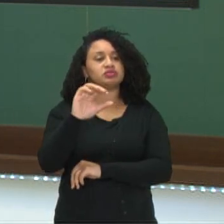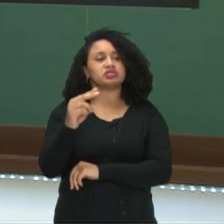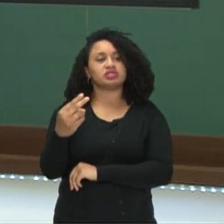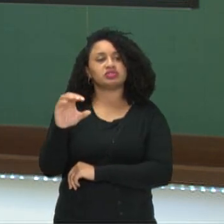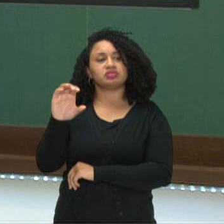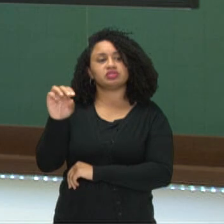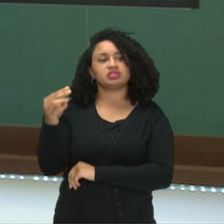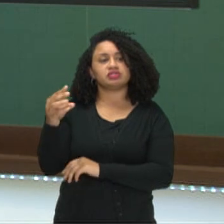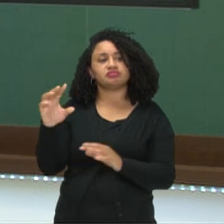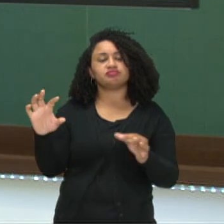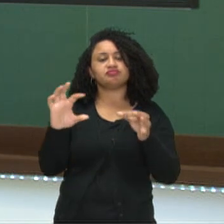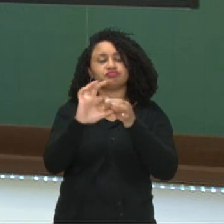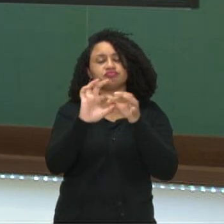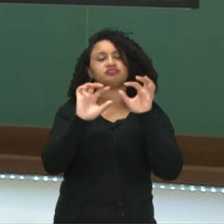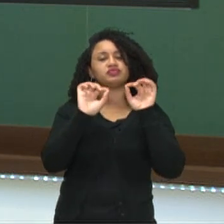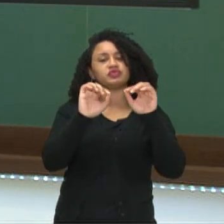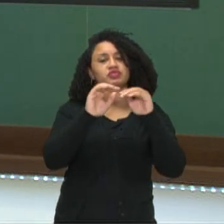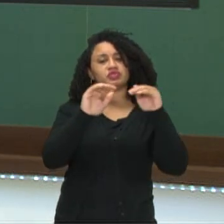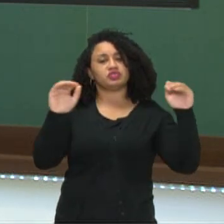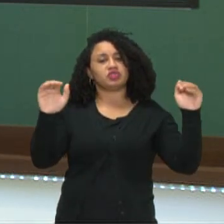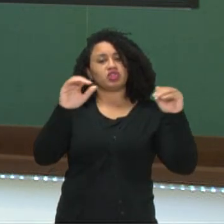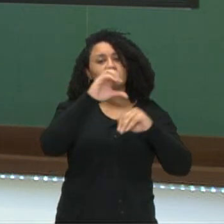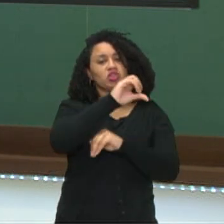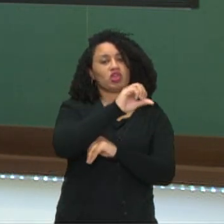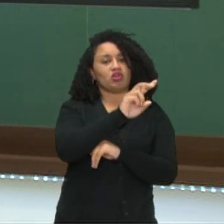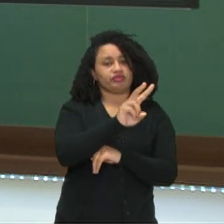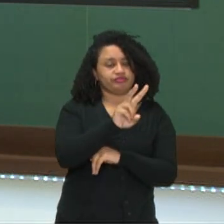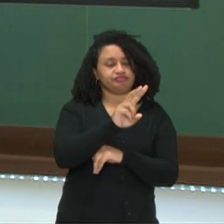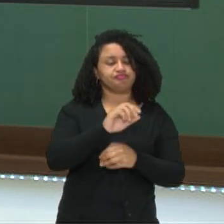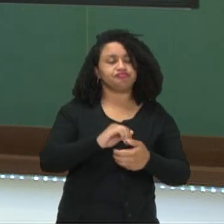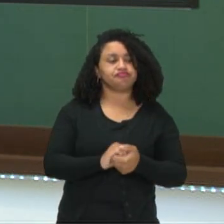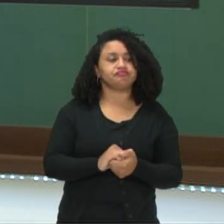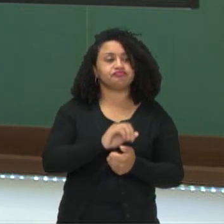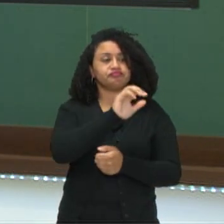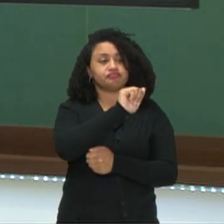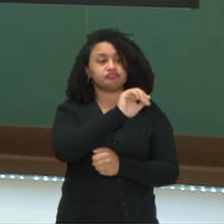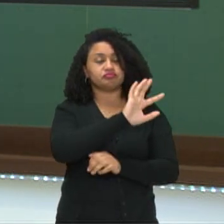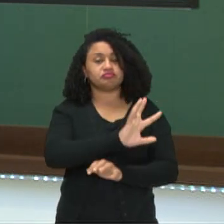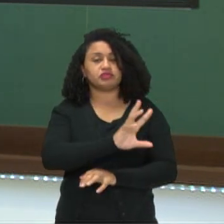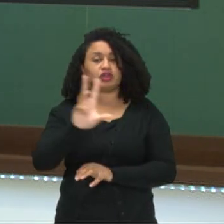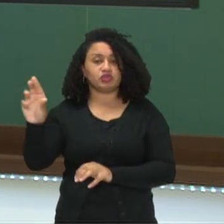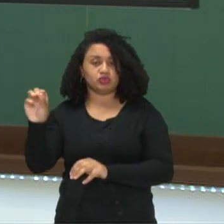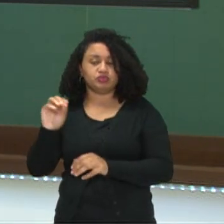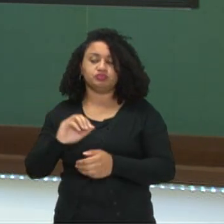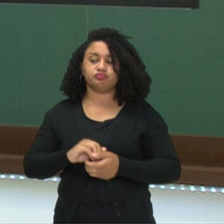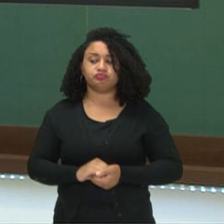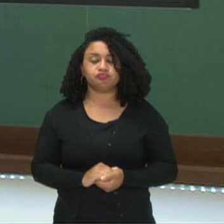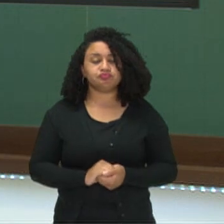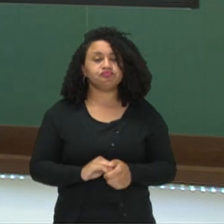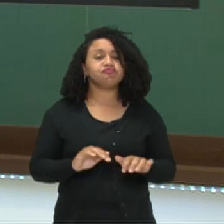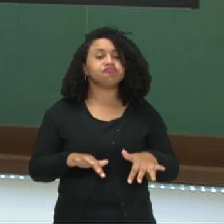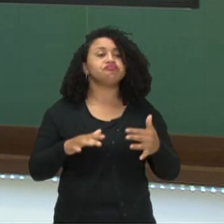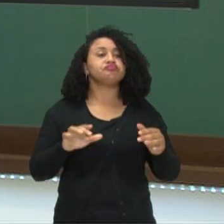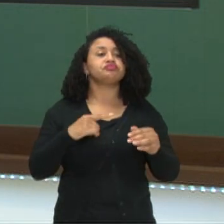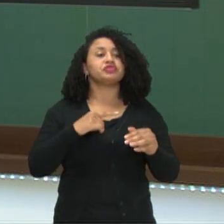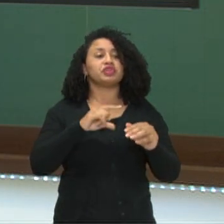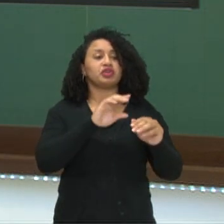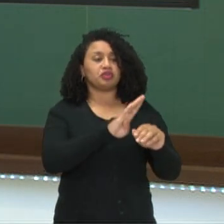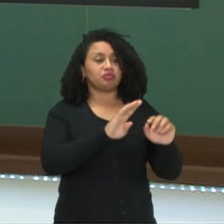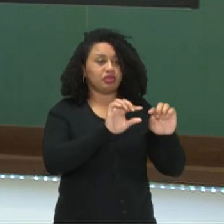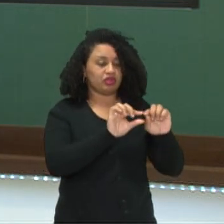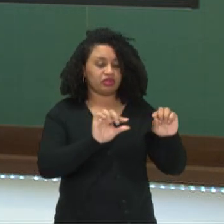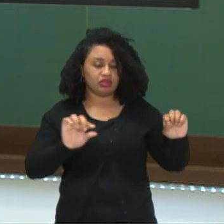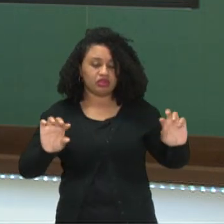estão ligados no mesmo 9 volts, mesmo ponto A. Então aqui é o ponto A para todos, tá? E aqui é o ponto B para todos,